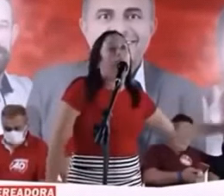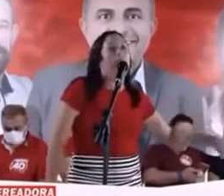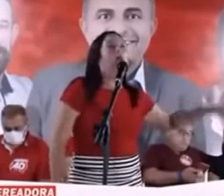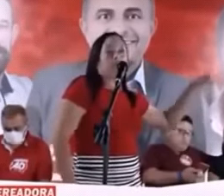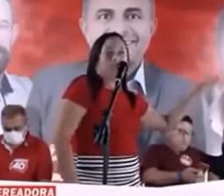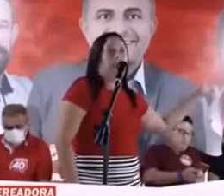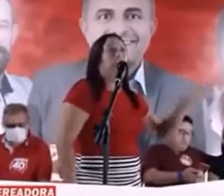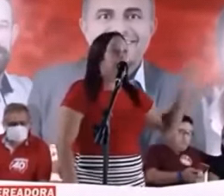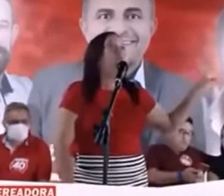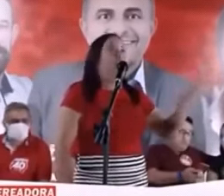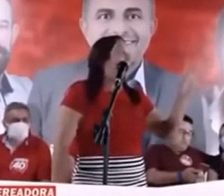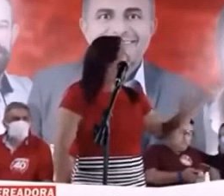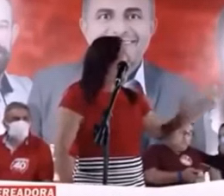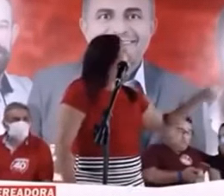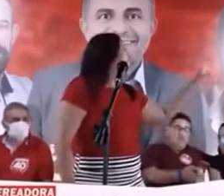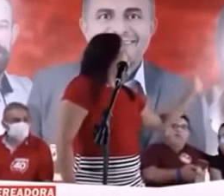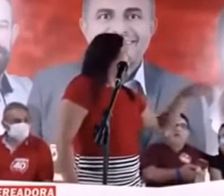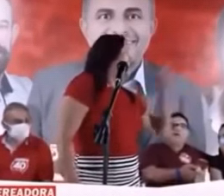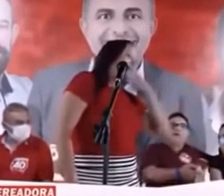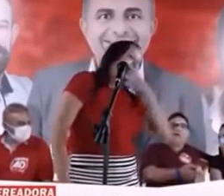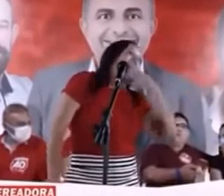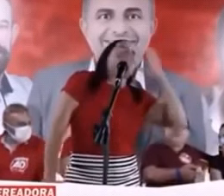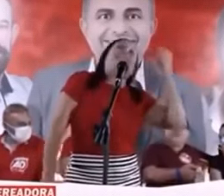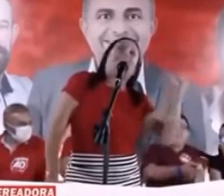com ele, não vá maldar.